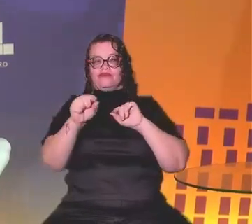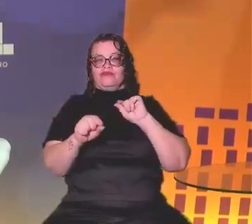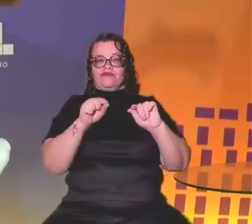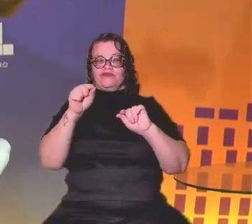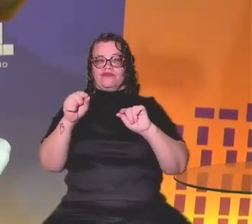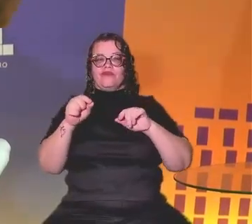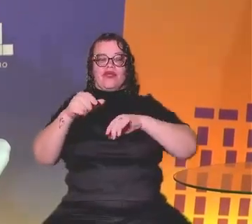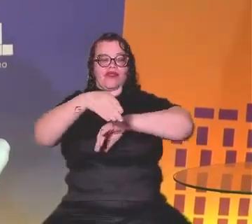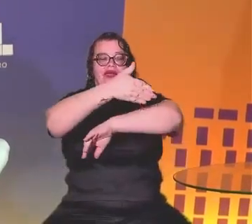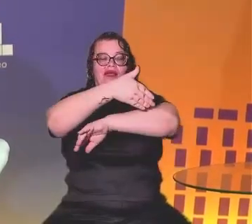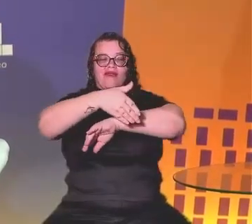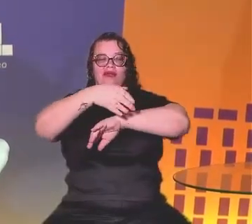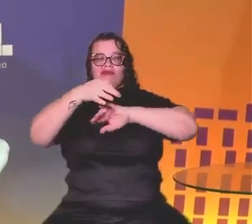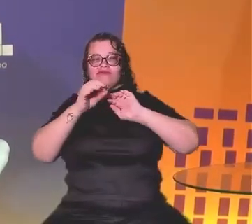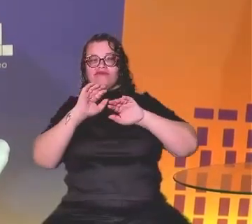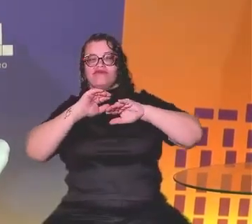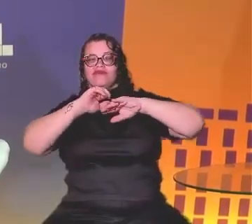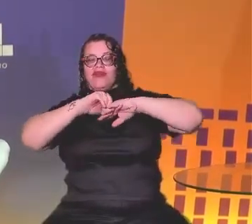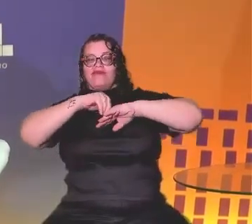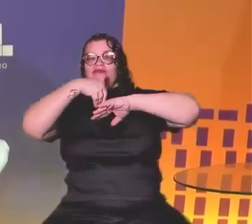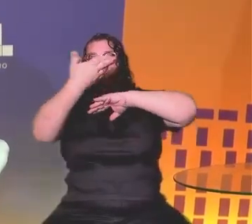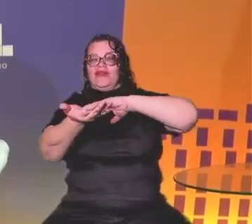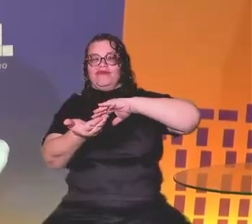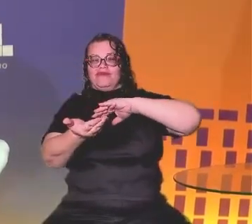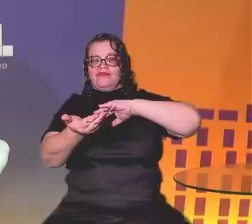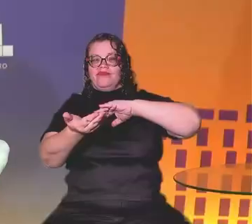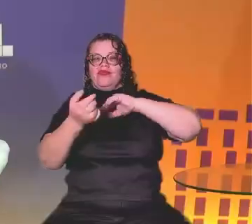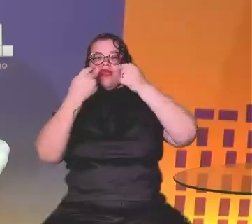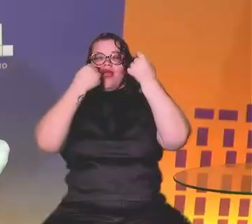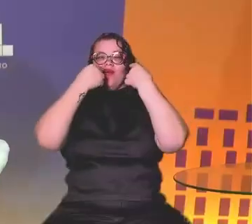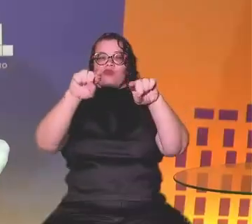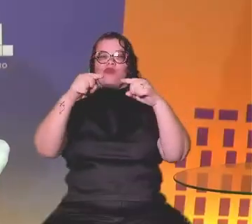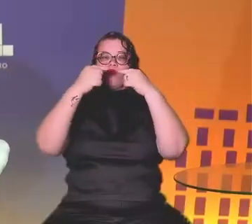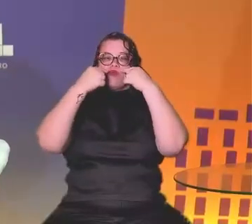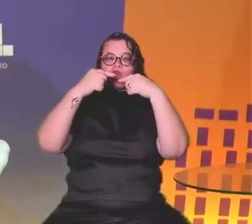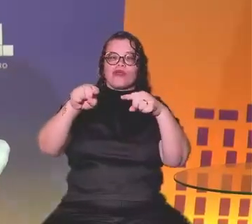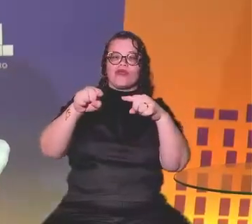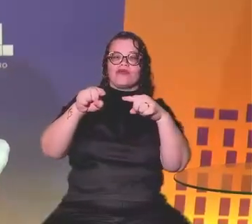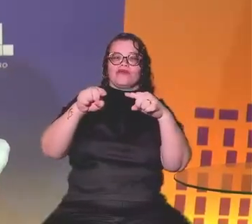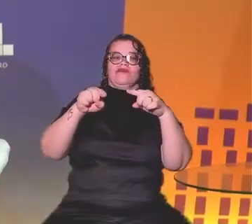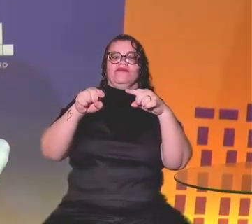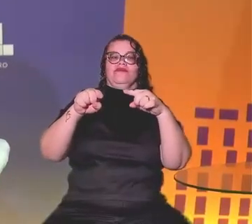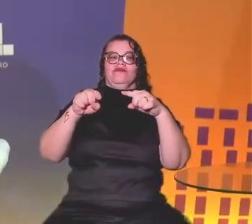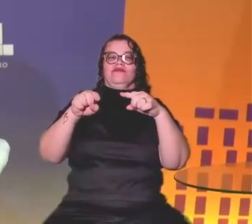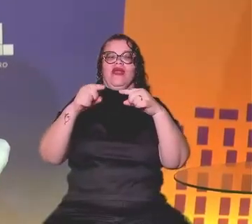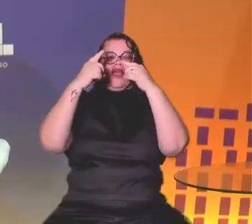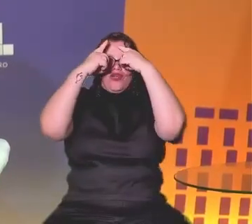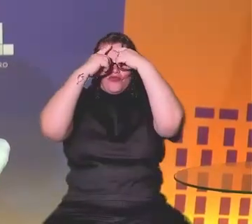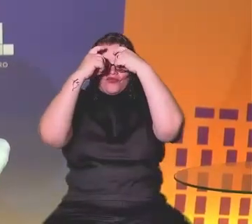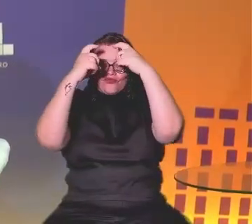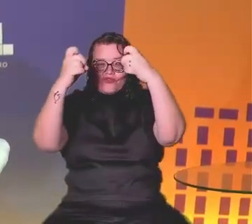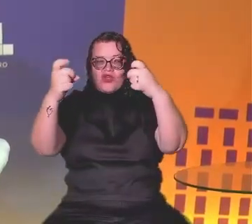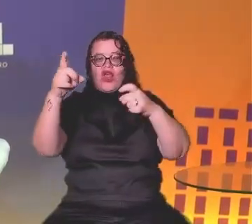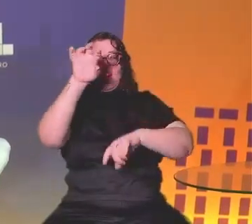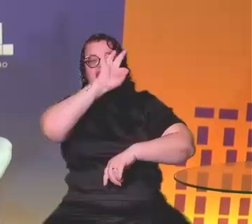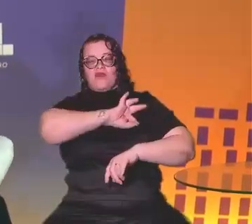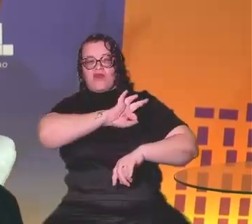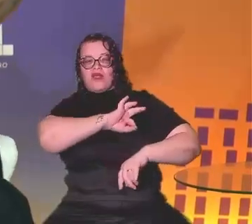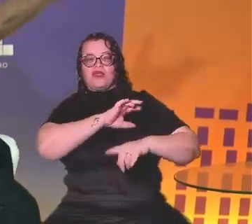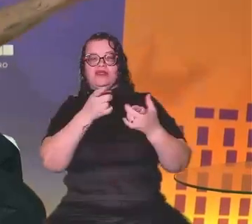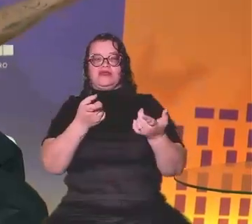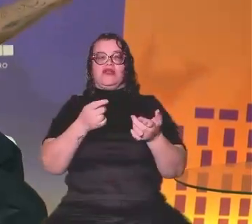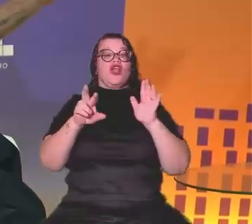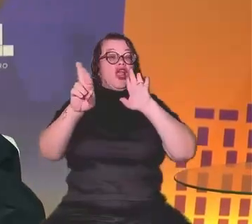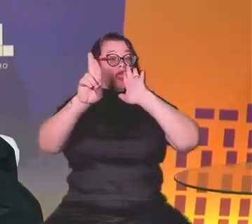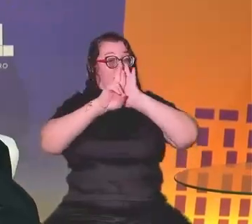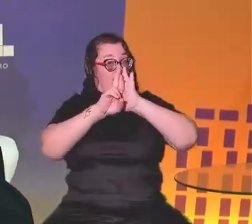mesmo, à margem da mídia. Então, a gente traz denúncias, a gente vai relatar se tiver violência policial, não que seja